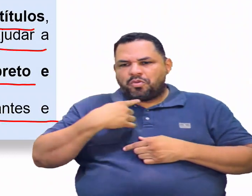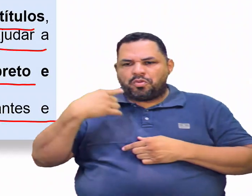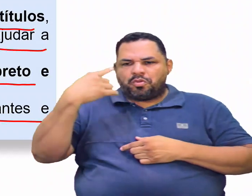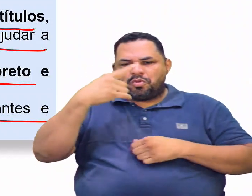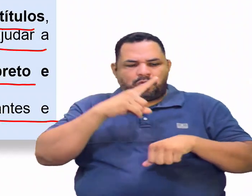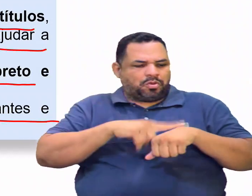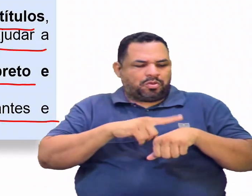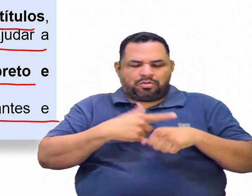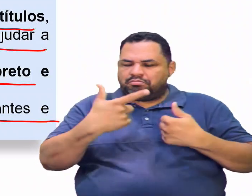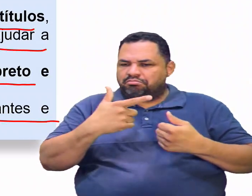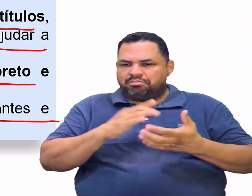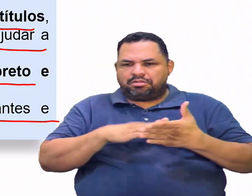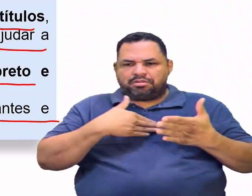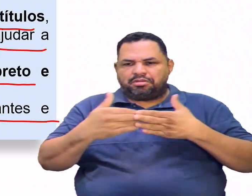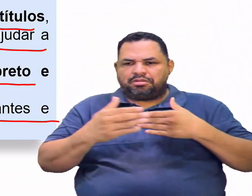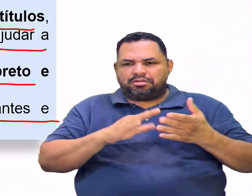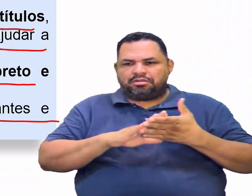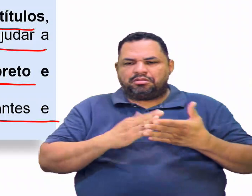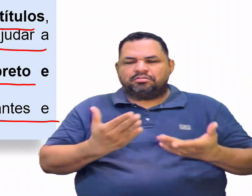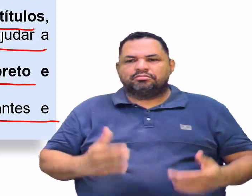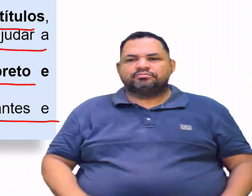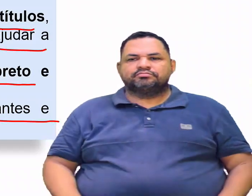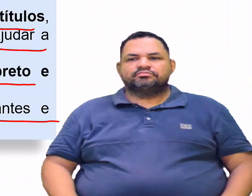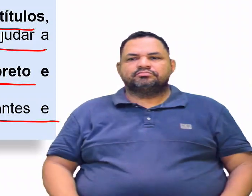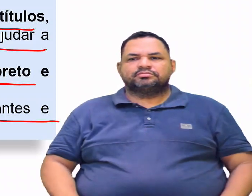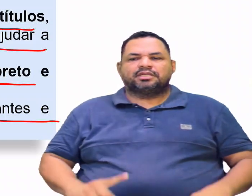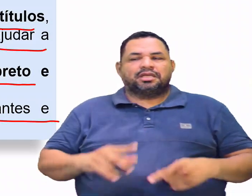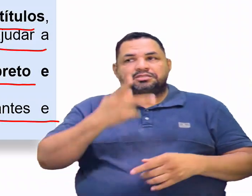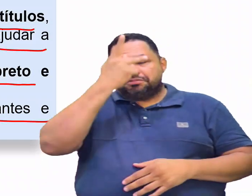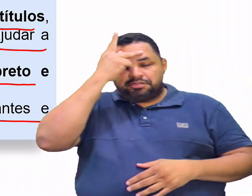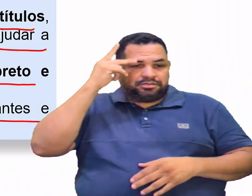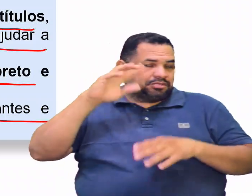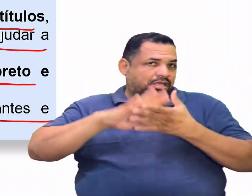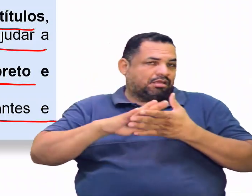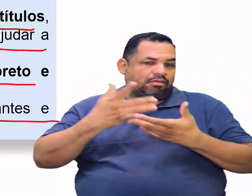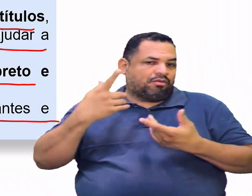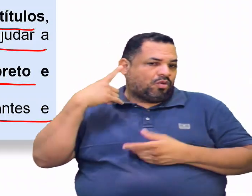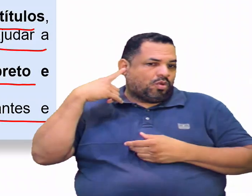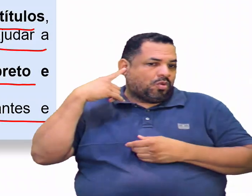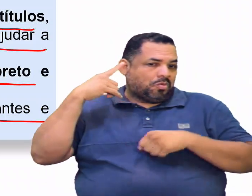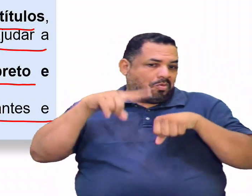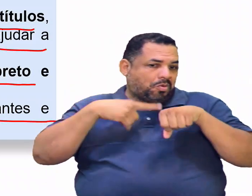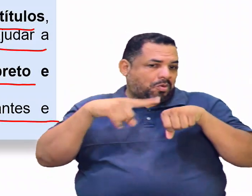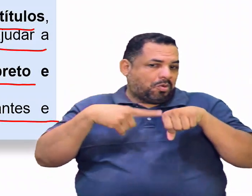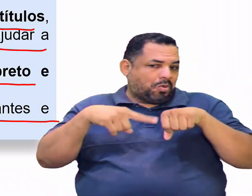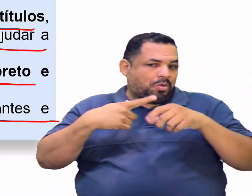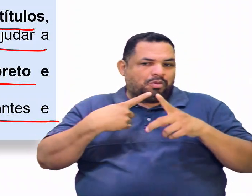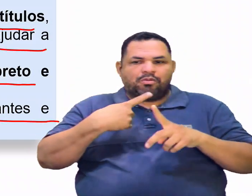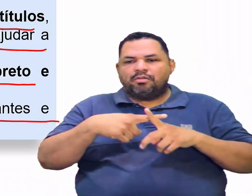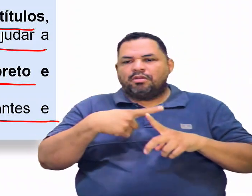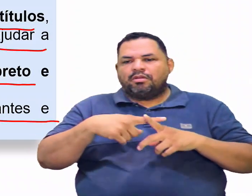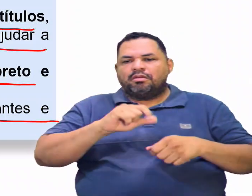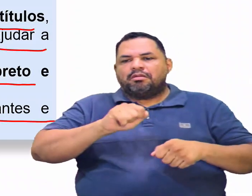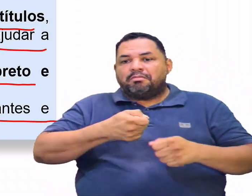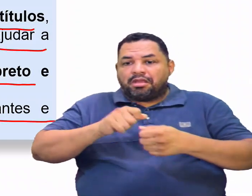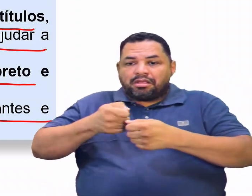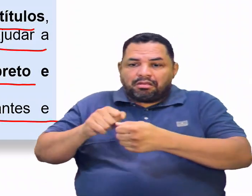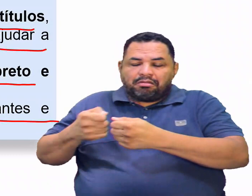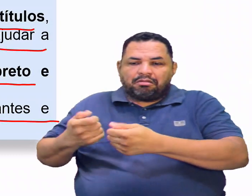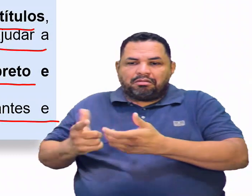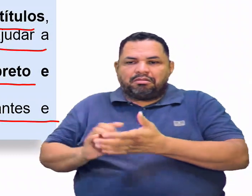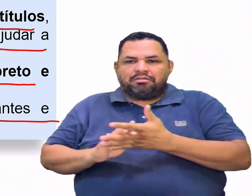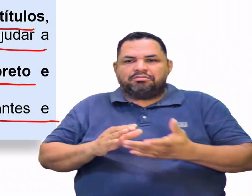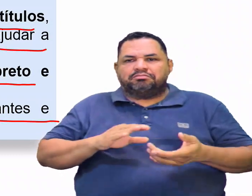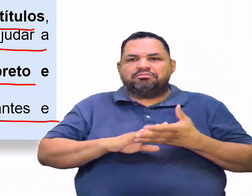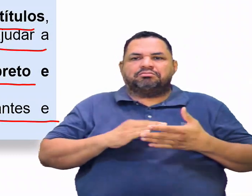tempos. Aí muita gente ficava meio louca, saía querendo apertar, além dos